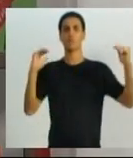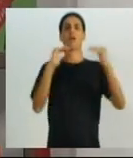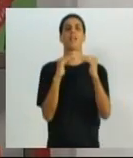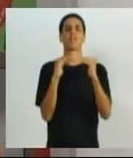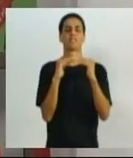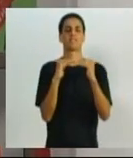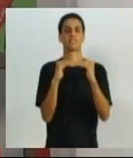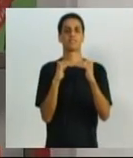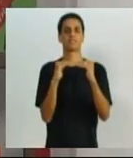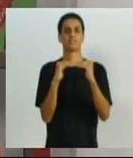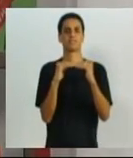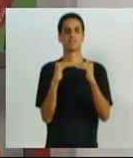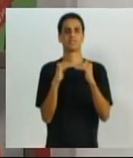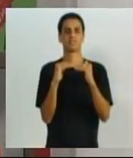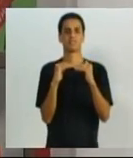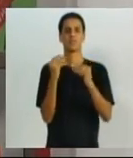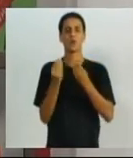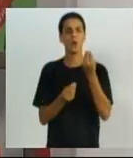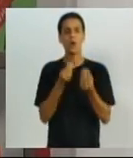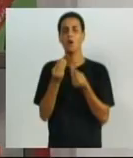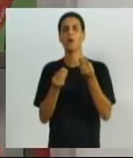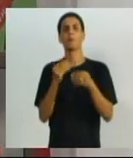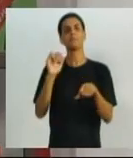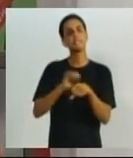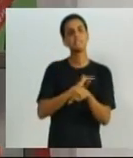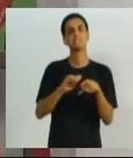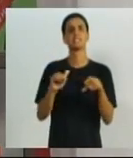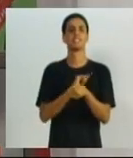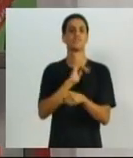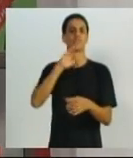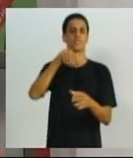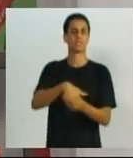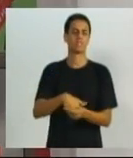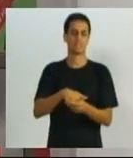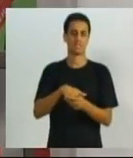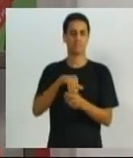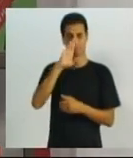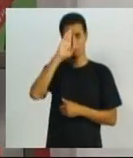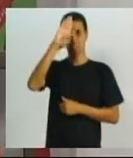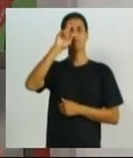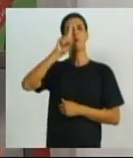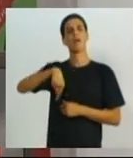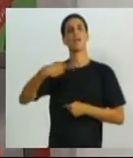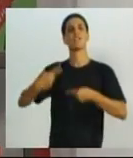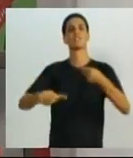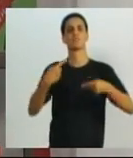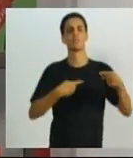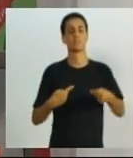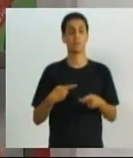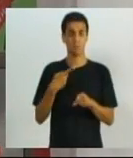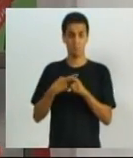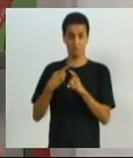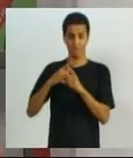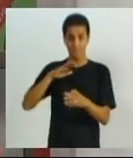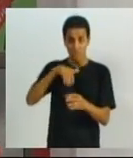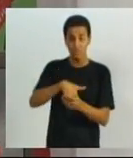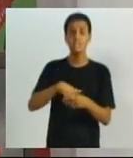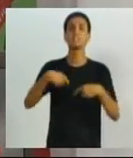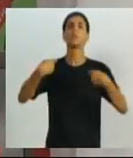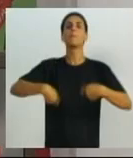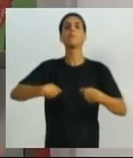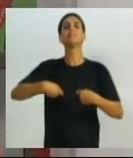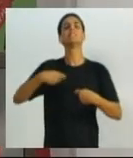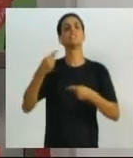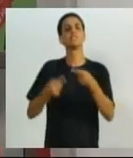condições de busca das eleições e principalmente de debate, porque a eleição nós temos que dar condição de que